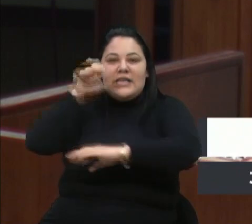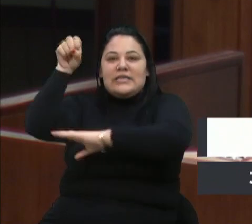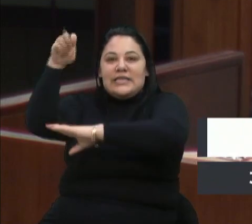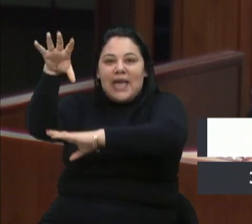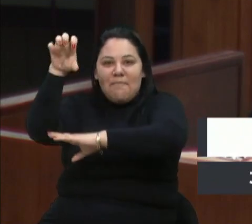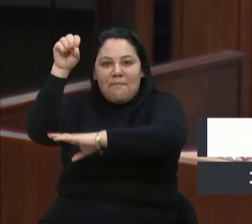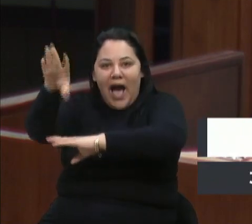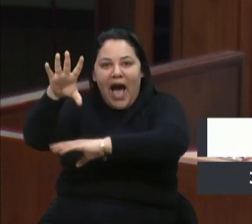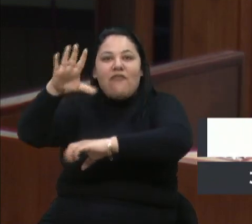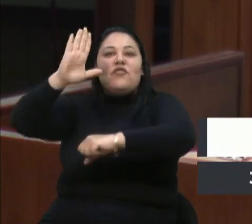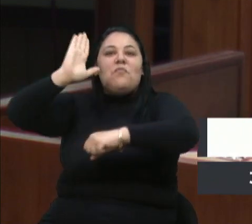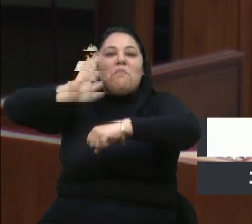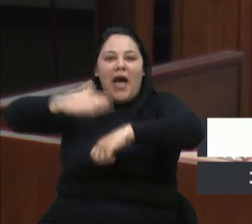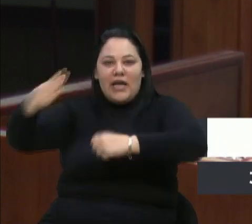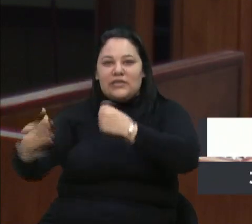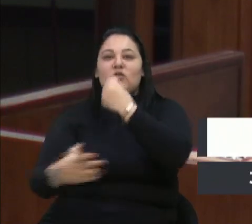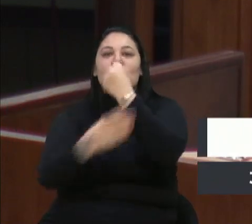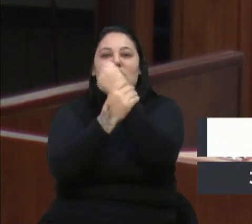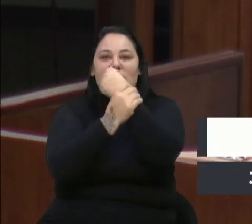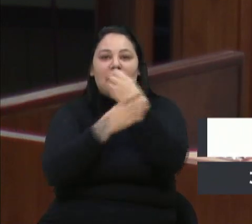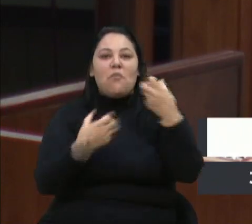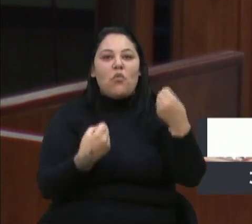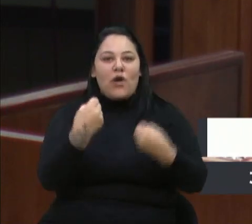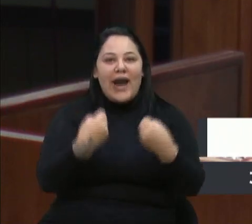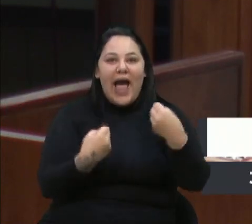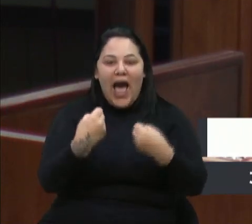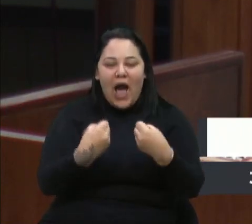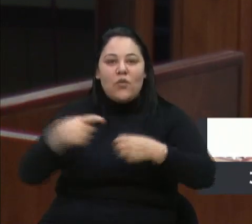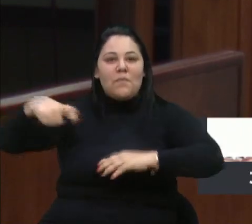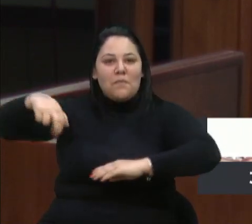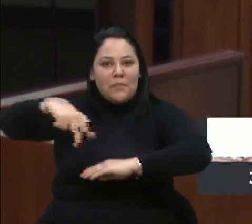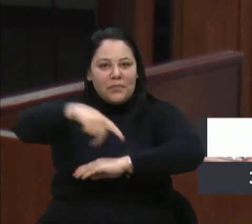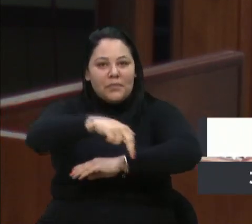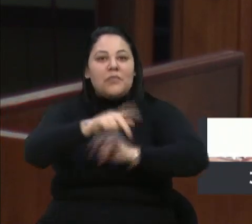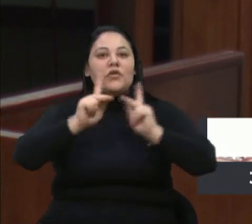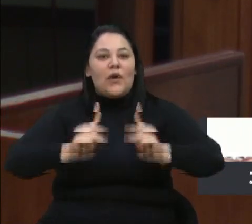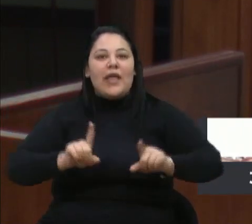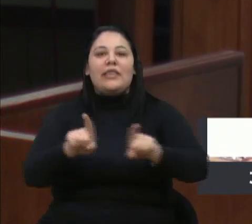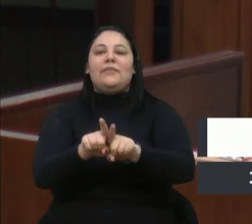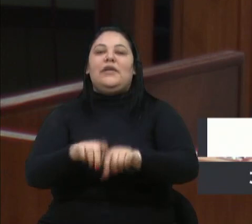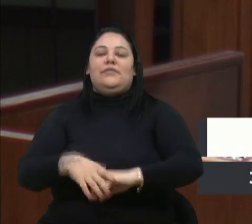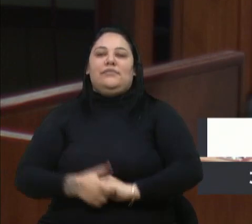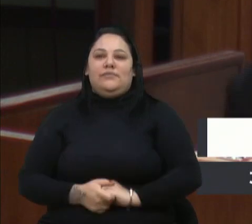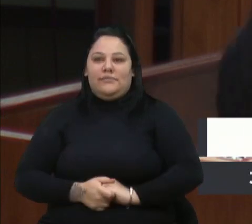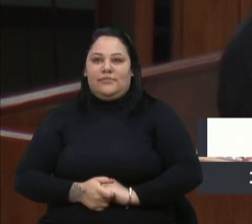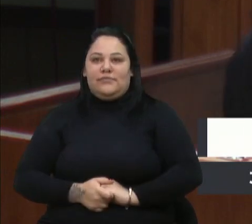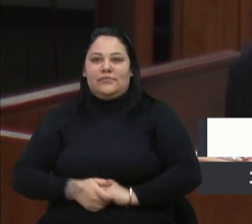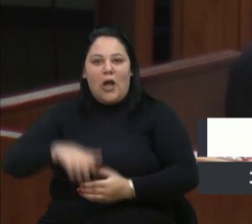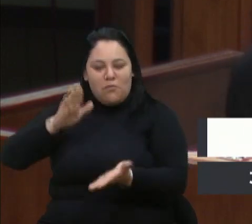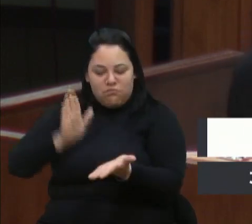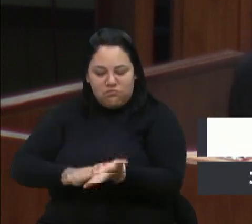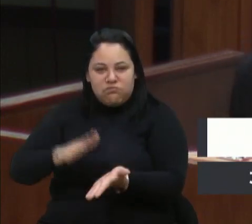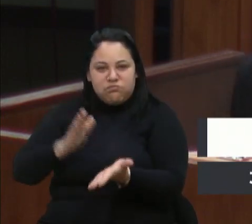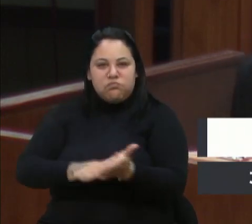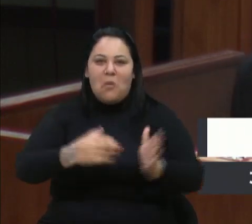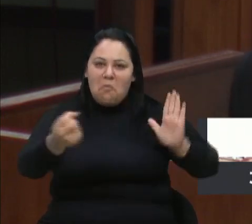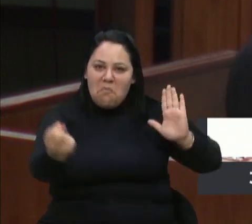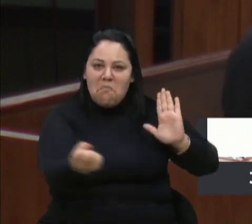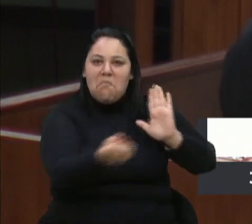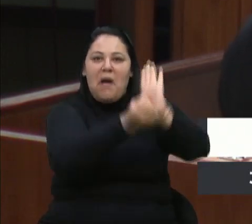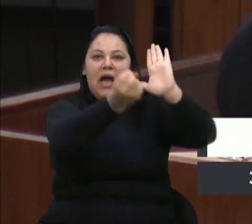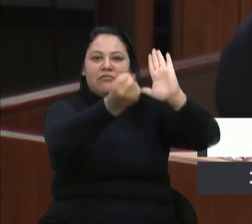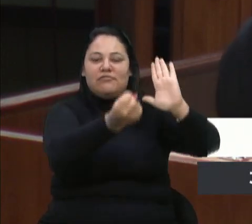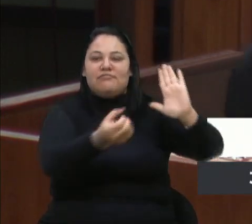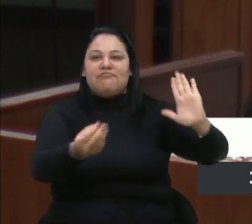mais segurança tanto para veículos quanto os pedestres. É uma reivindicação histórica daquela região.